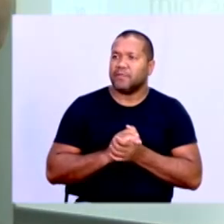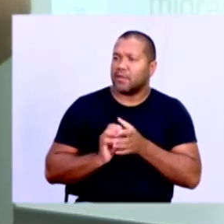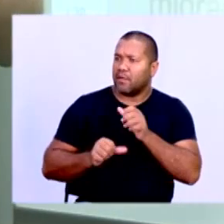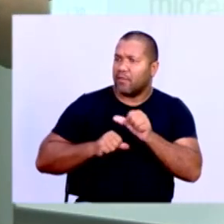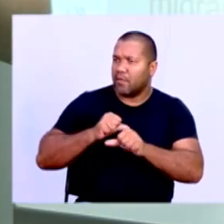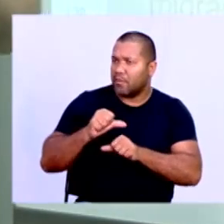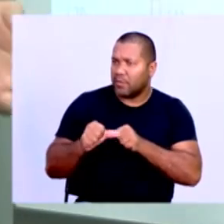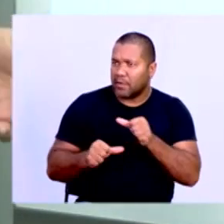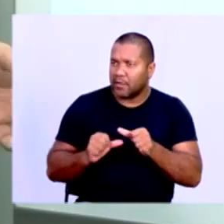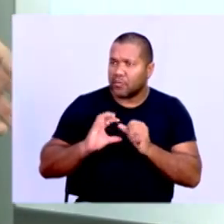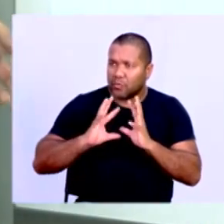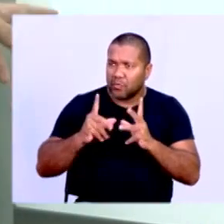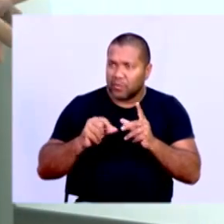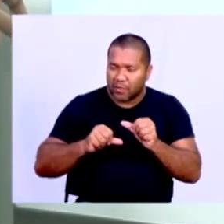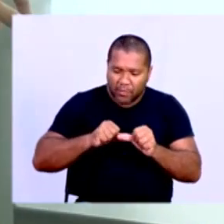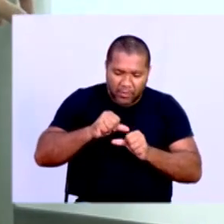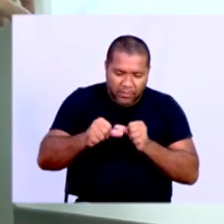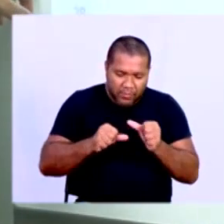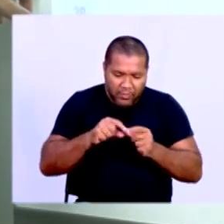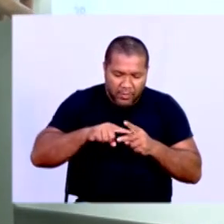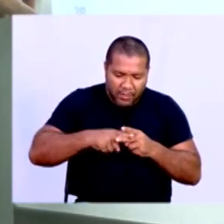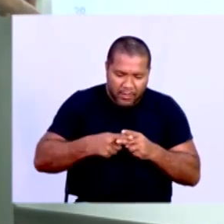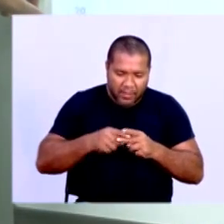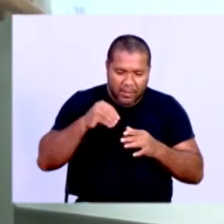de configurações da aplicação.